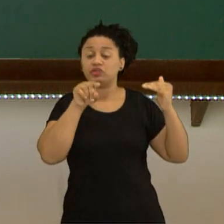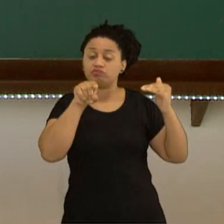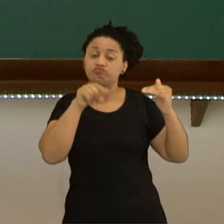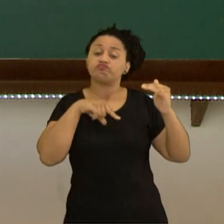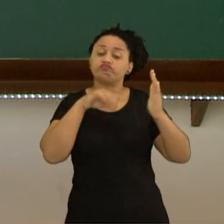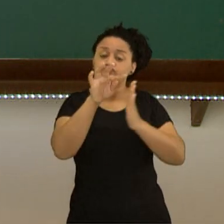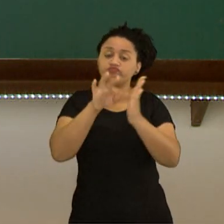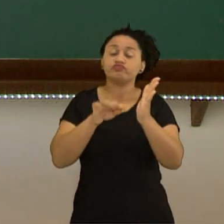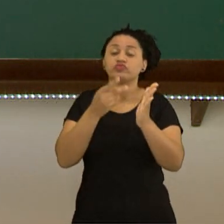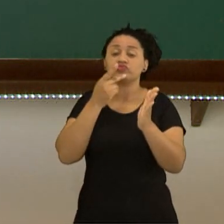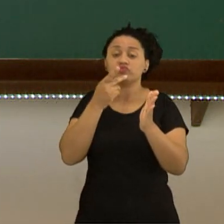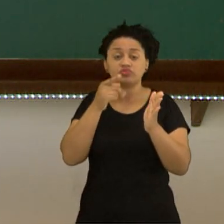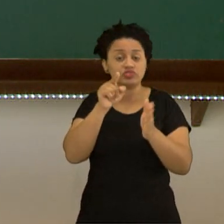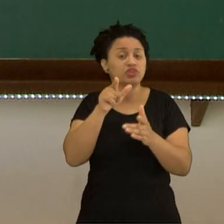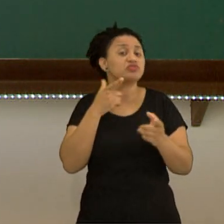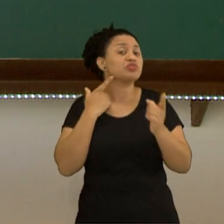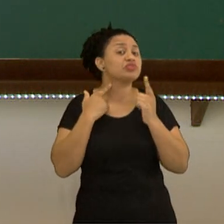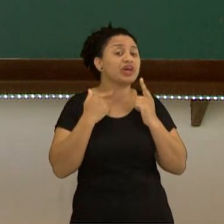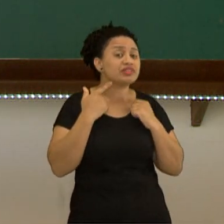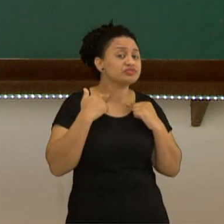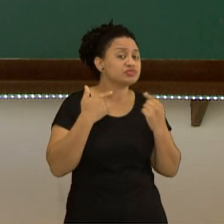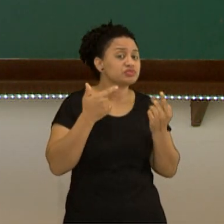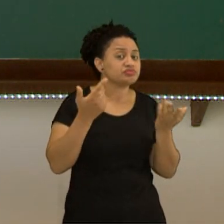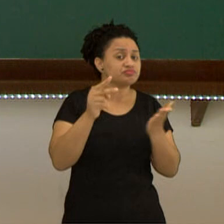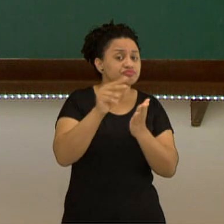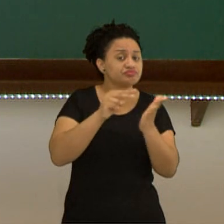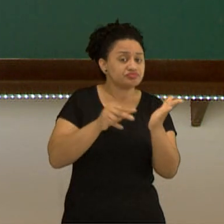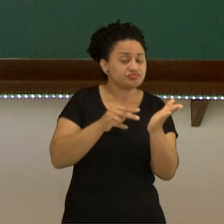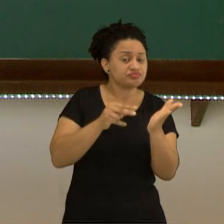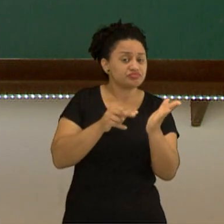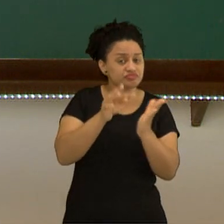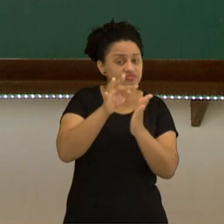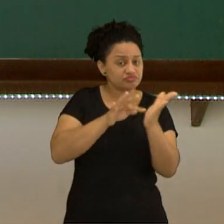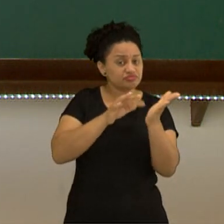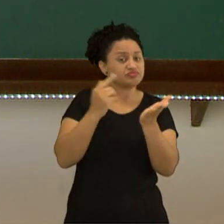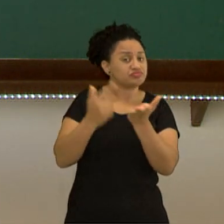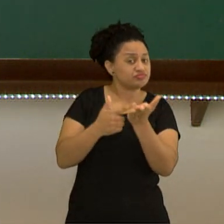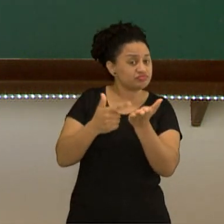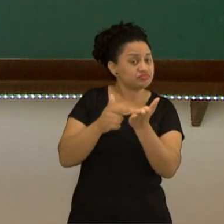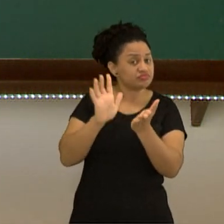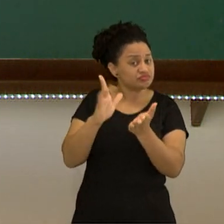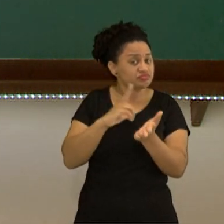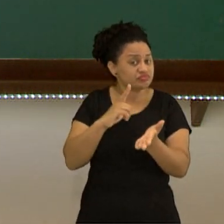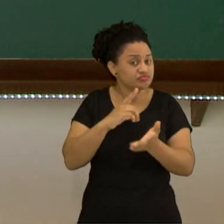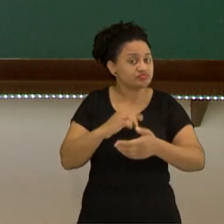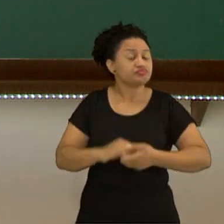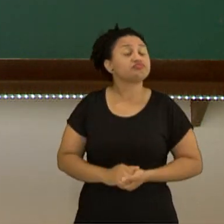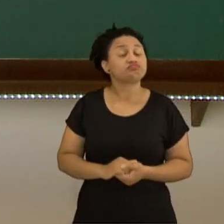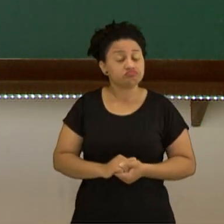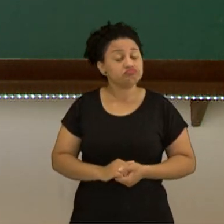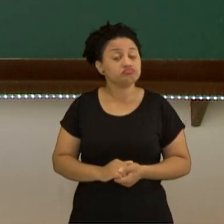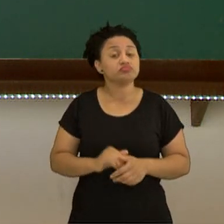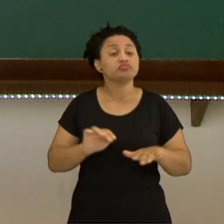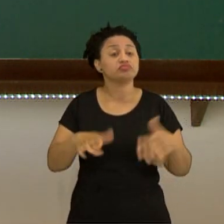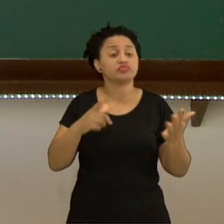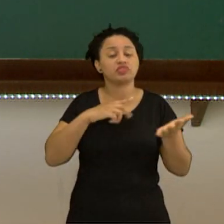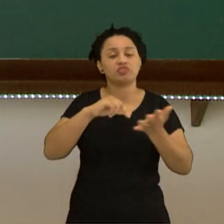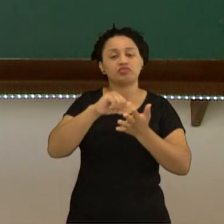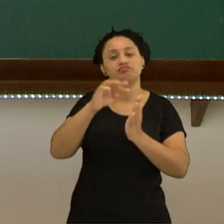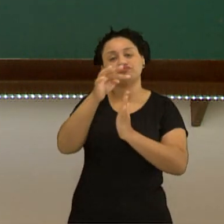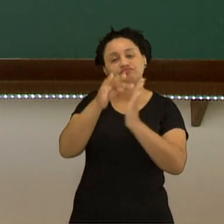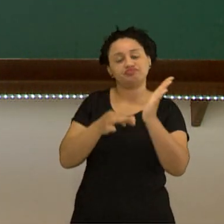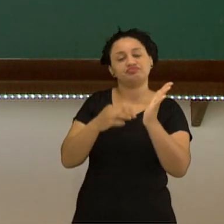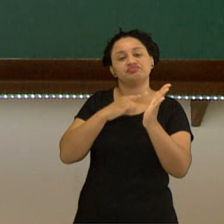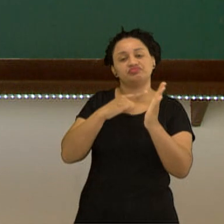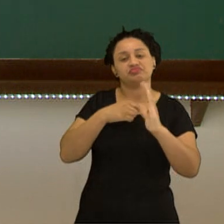já teve essa vontade quando leu um texto, leu um livro? Pois bem, existem vários textos que têm